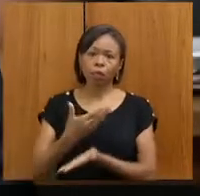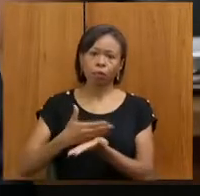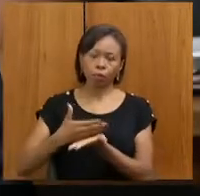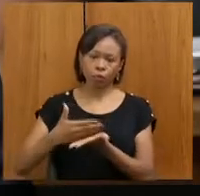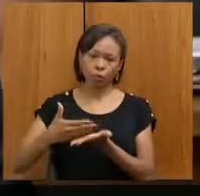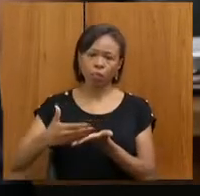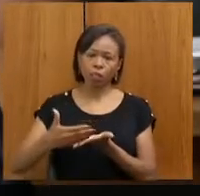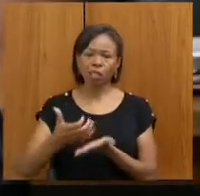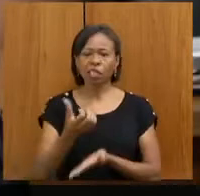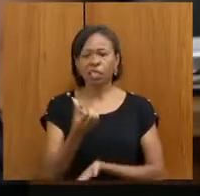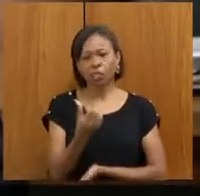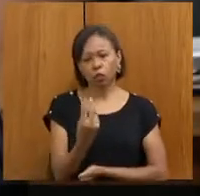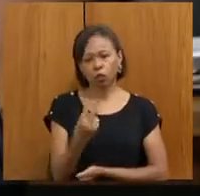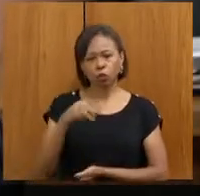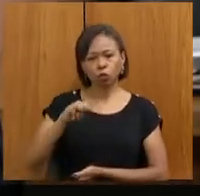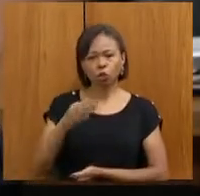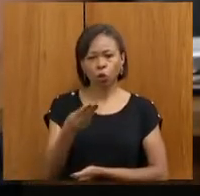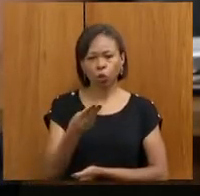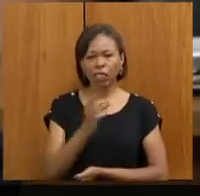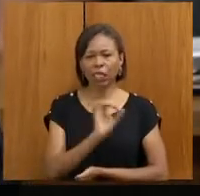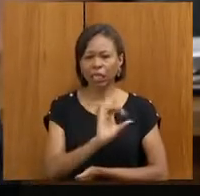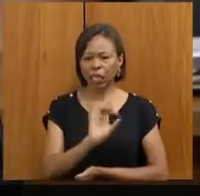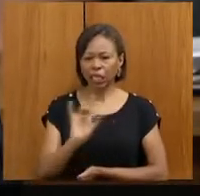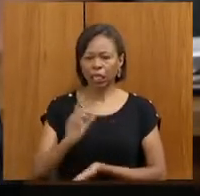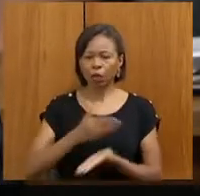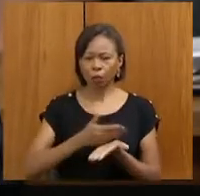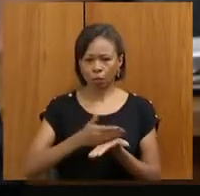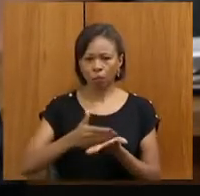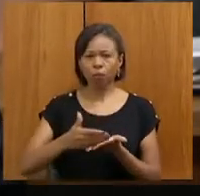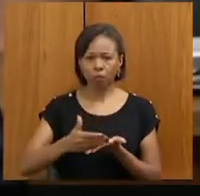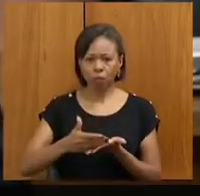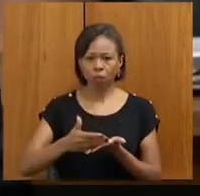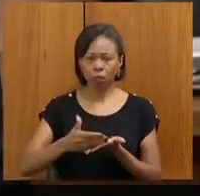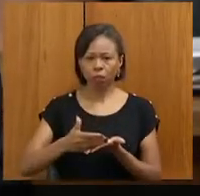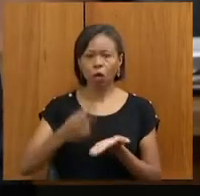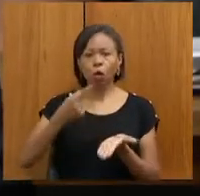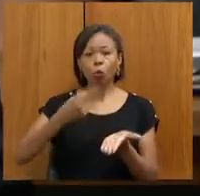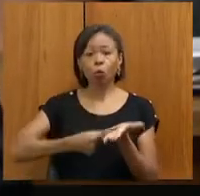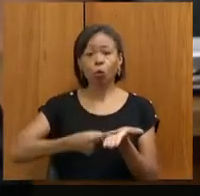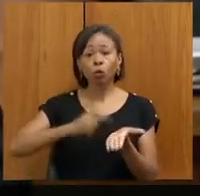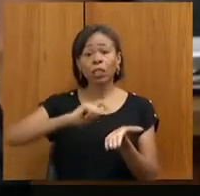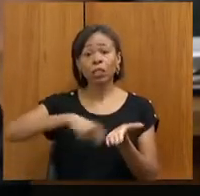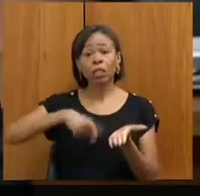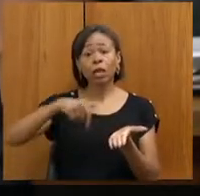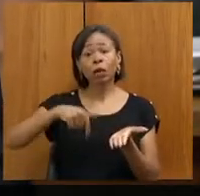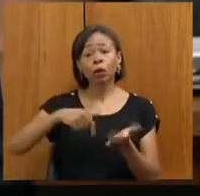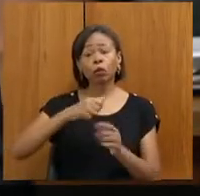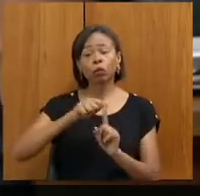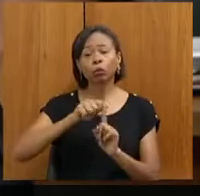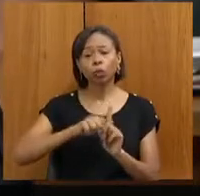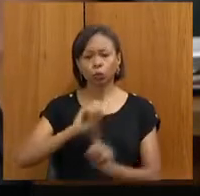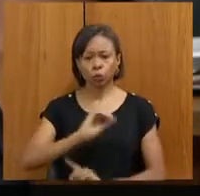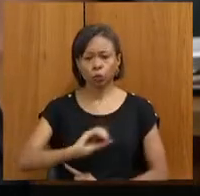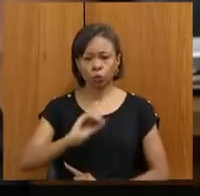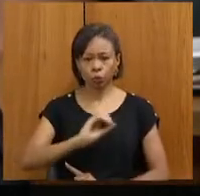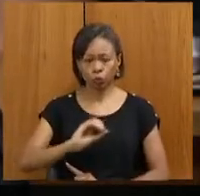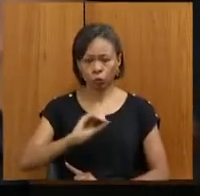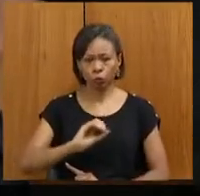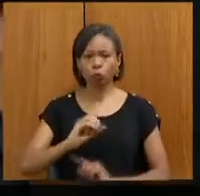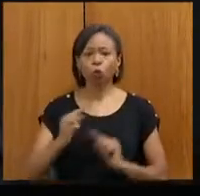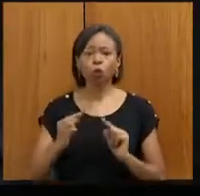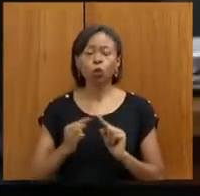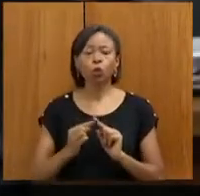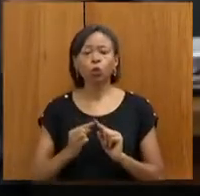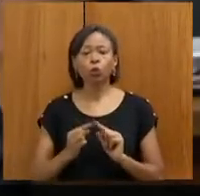62 milhões cada parcela aonde seria o acordo feito agora em outubro com relação ao a